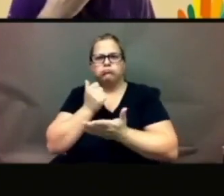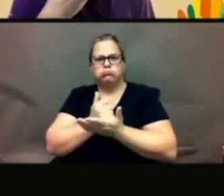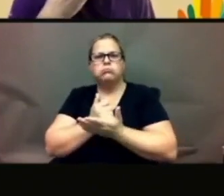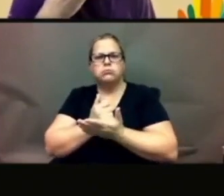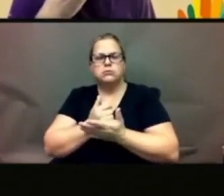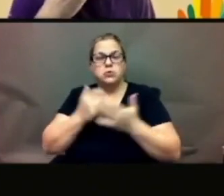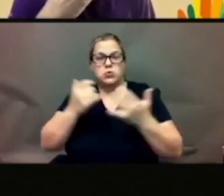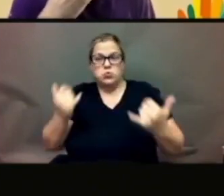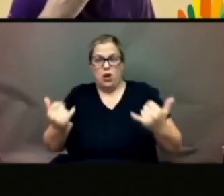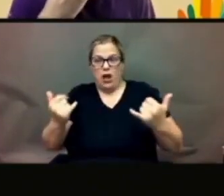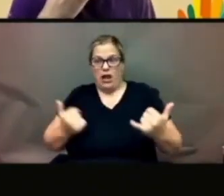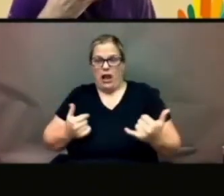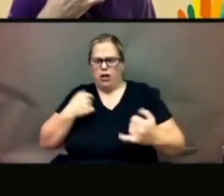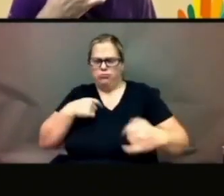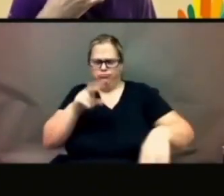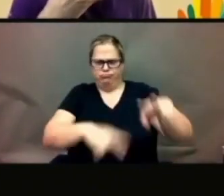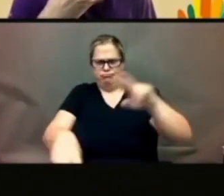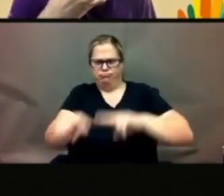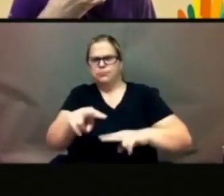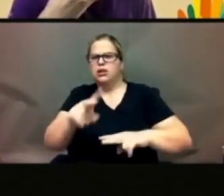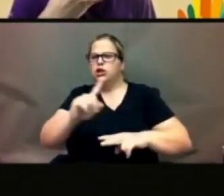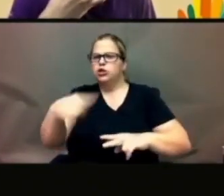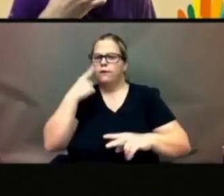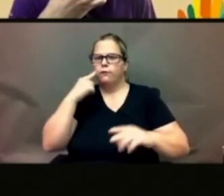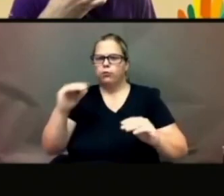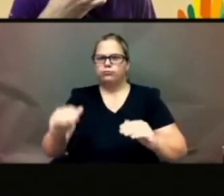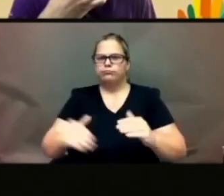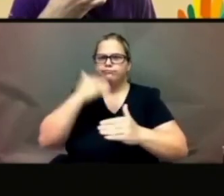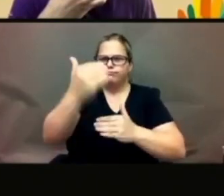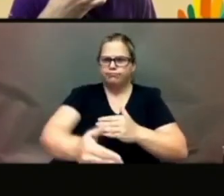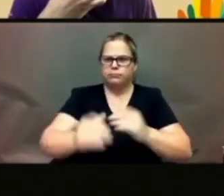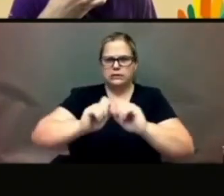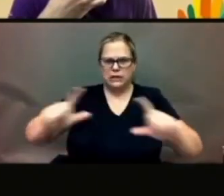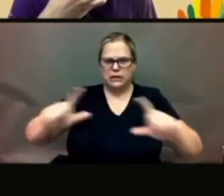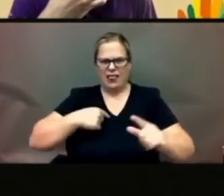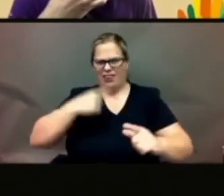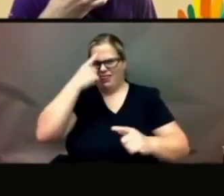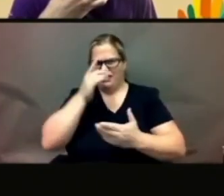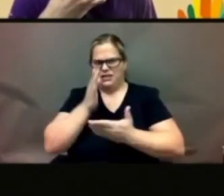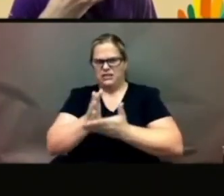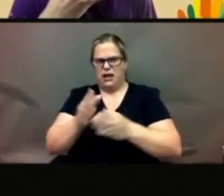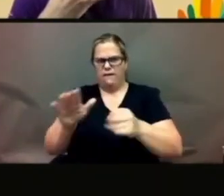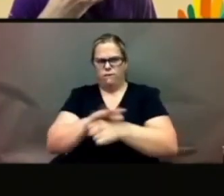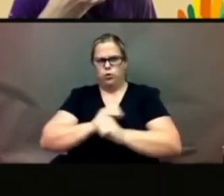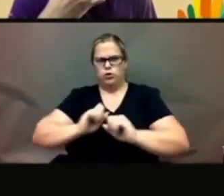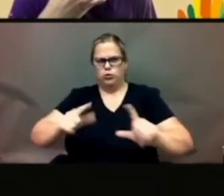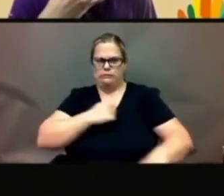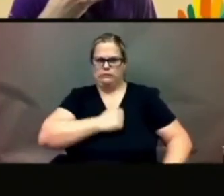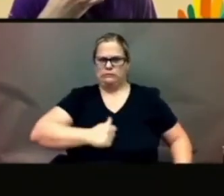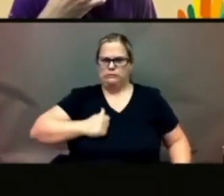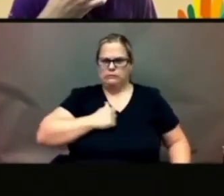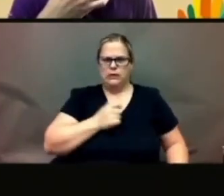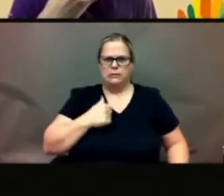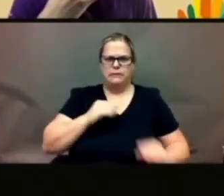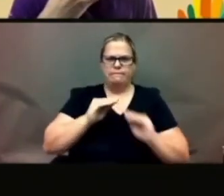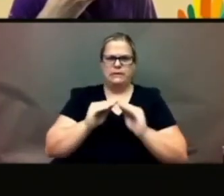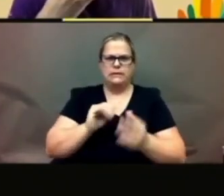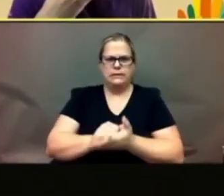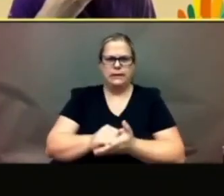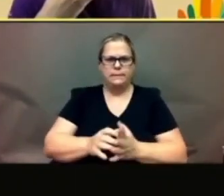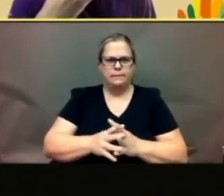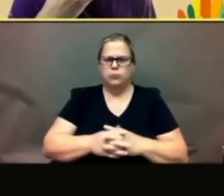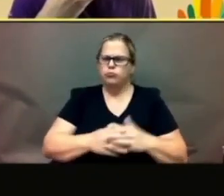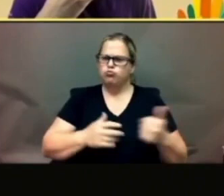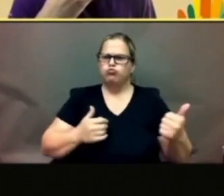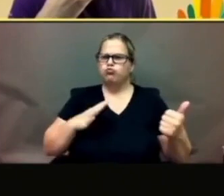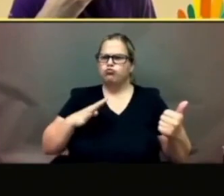Então, objetos de todo dia? Então, aqui e agora? Deixa eu mudar aqui a minha apresentação de tela.